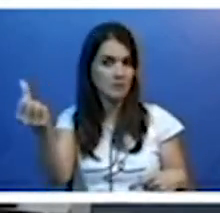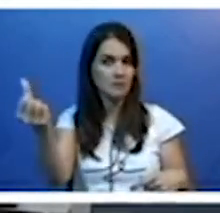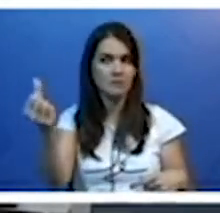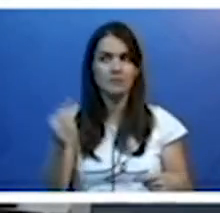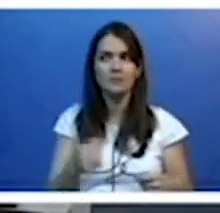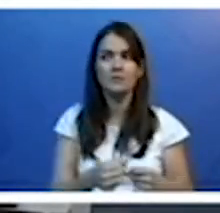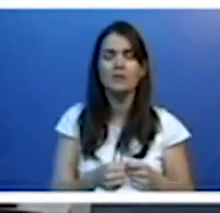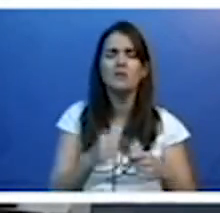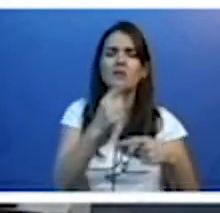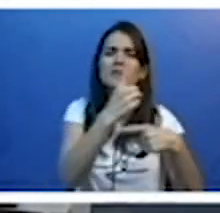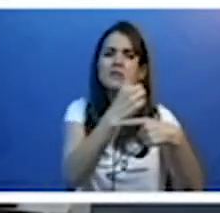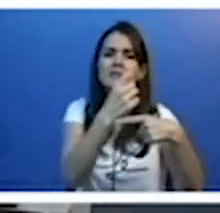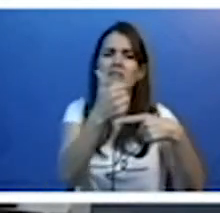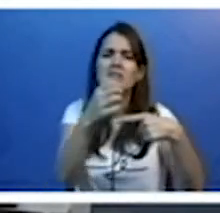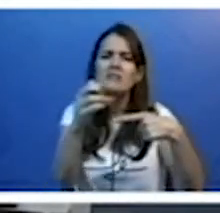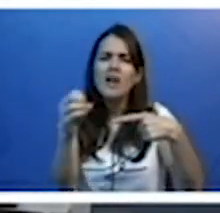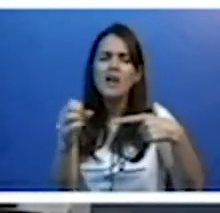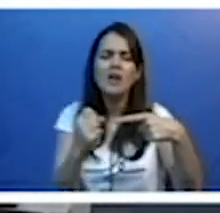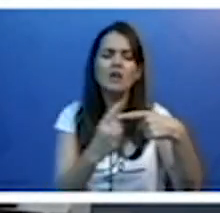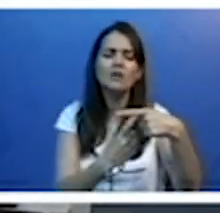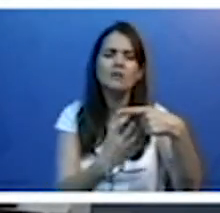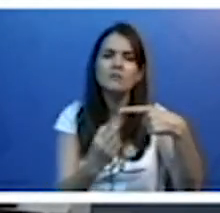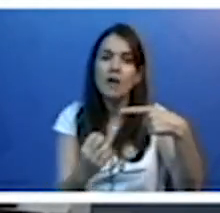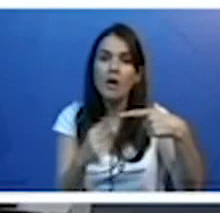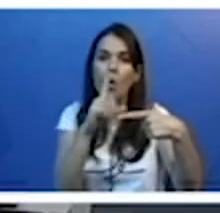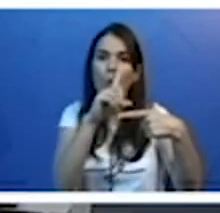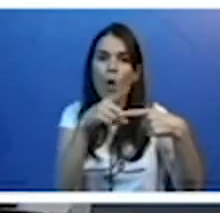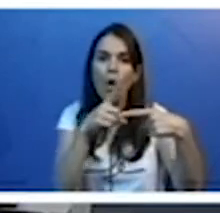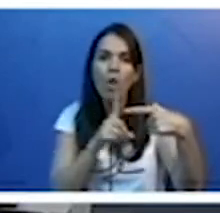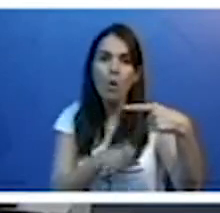por 100, 1. Posso até cortar.